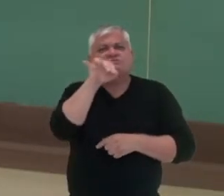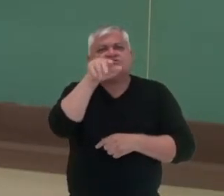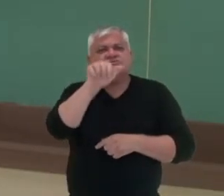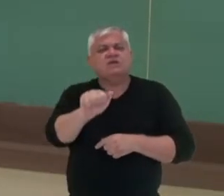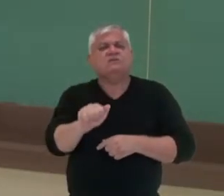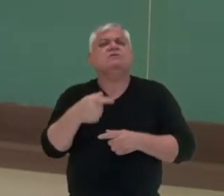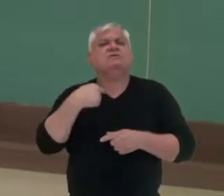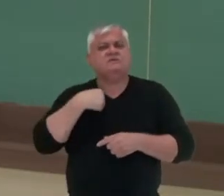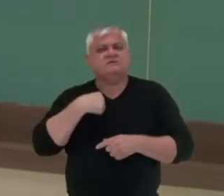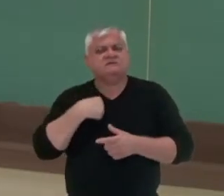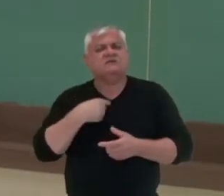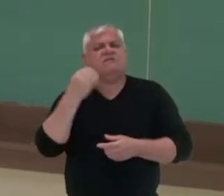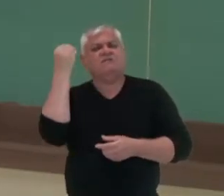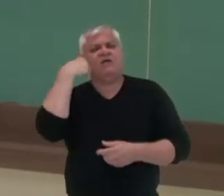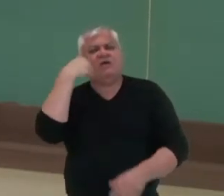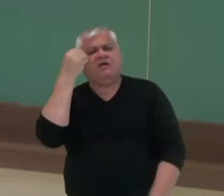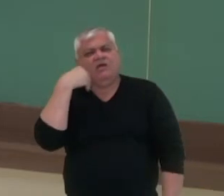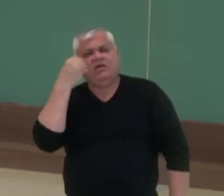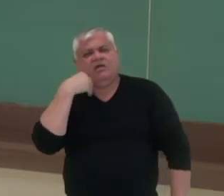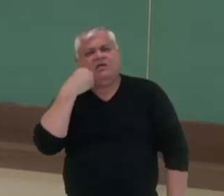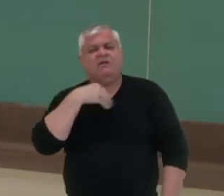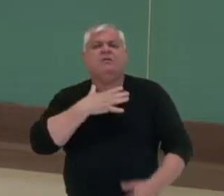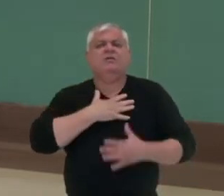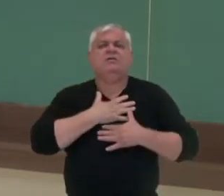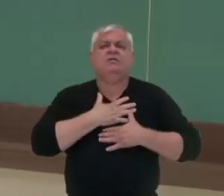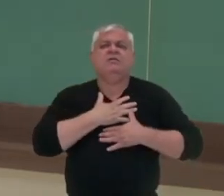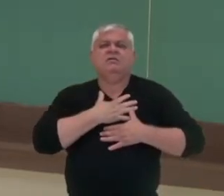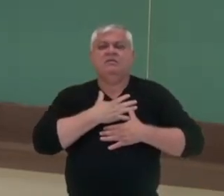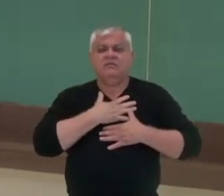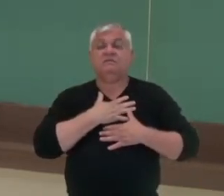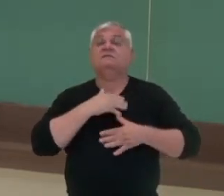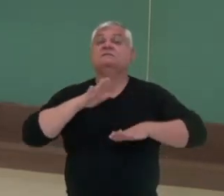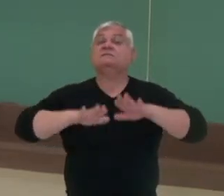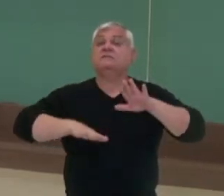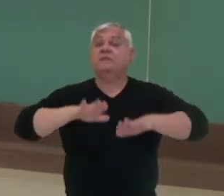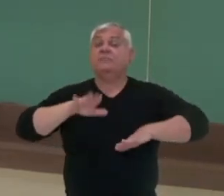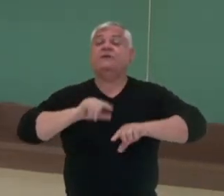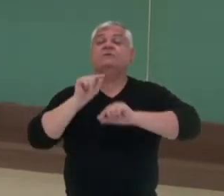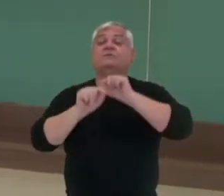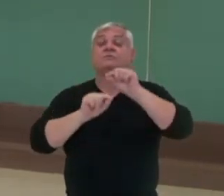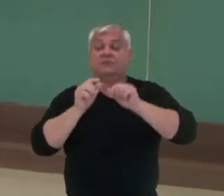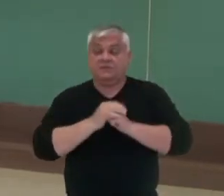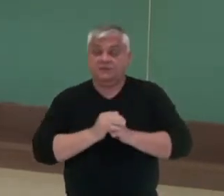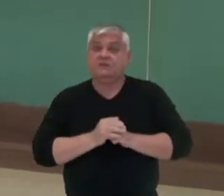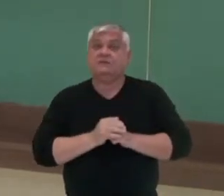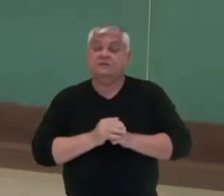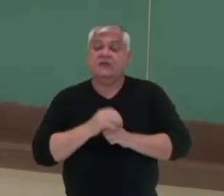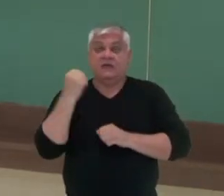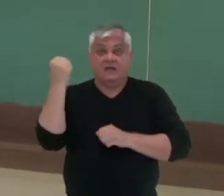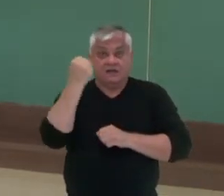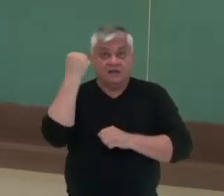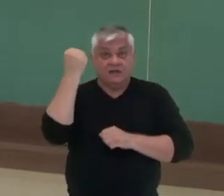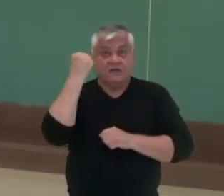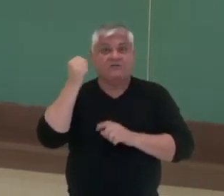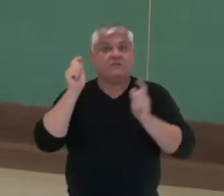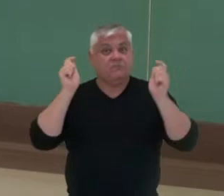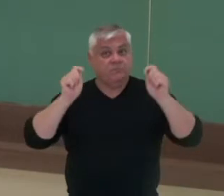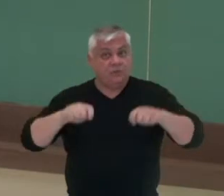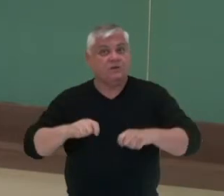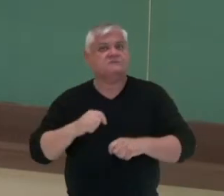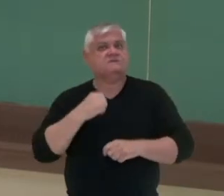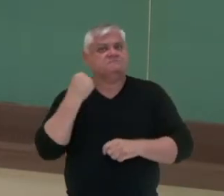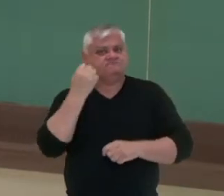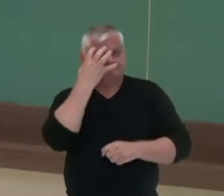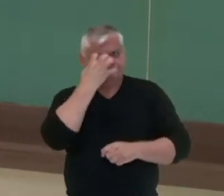tecidos, então eu vou ter fraqueza, falta de ar, né? E dependendo das condições, se for mais grave a doença, são condições mais